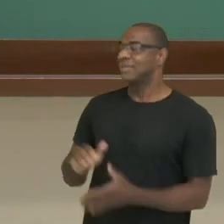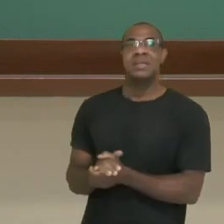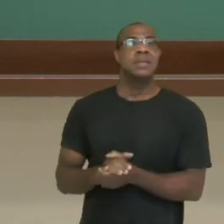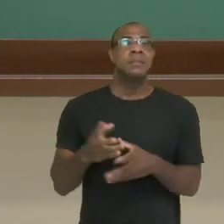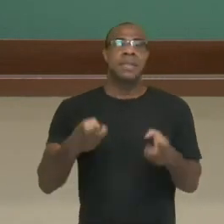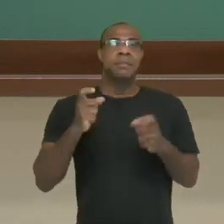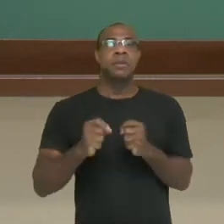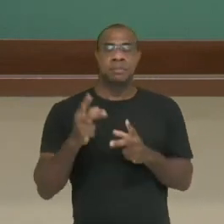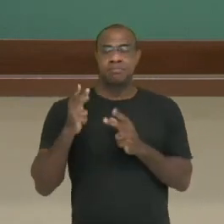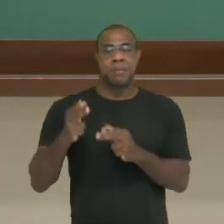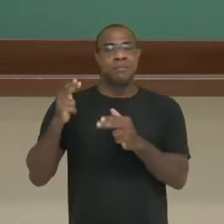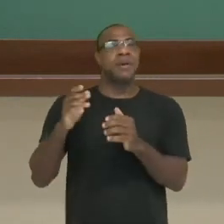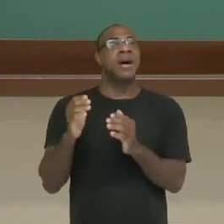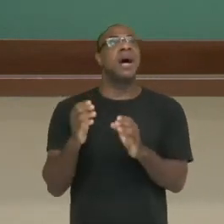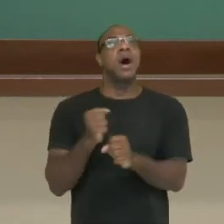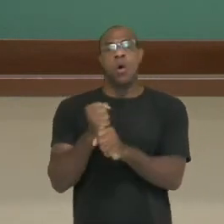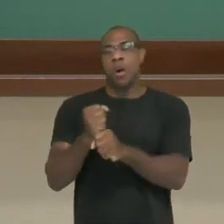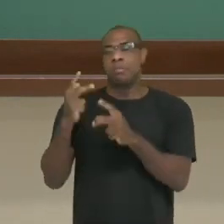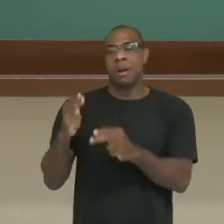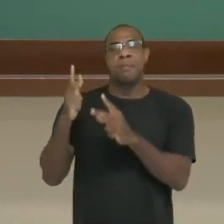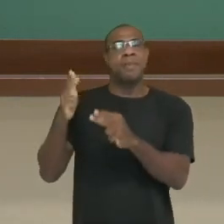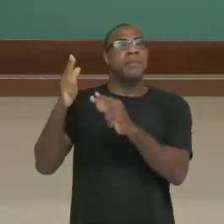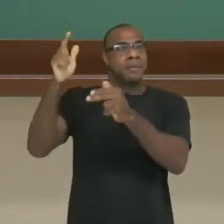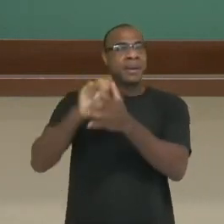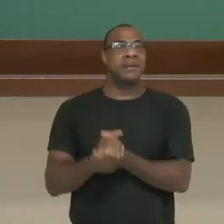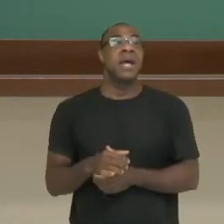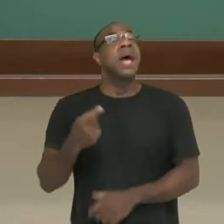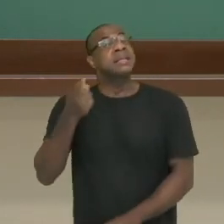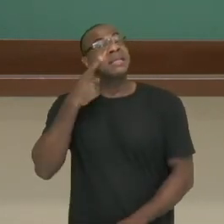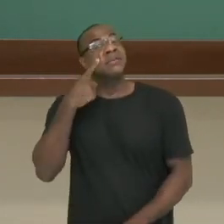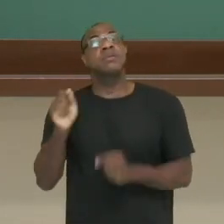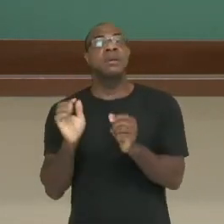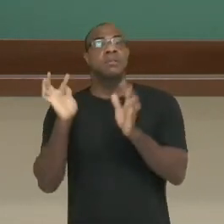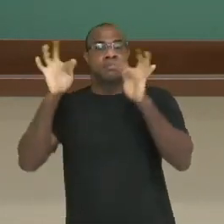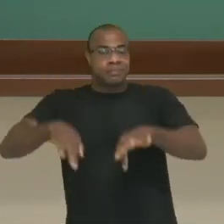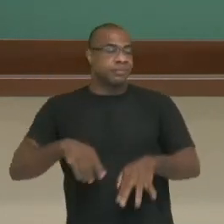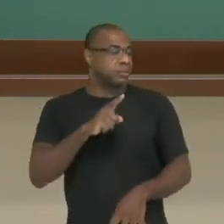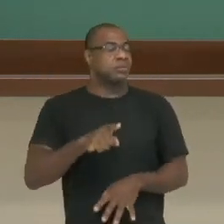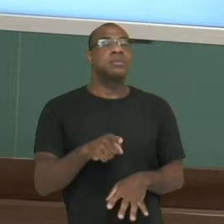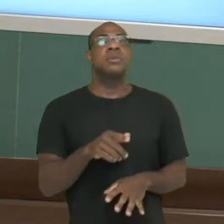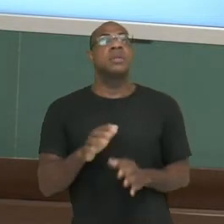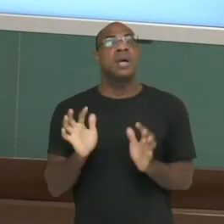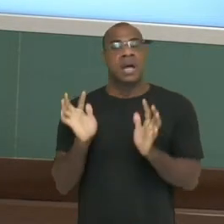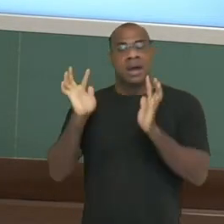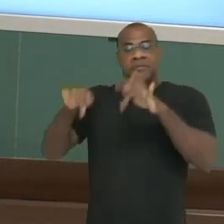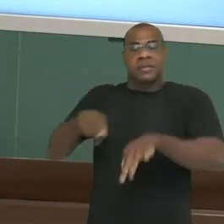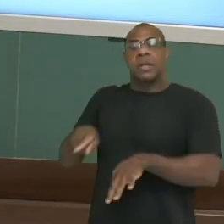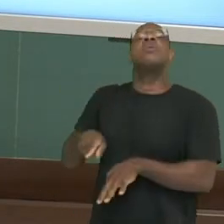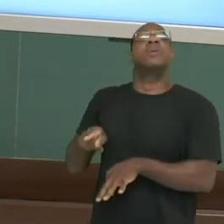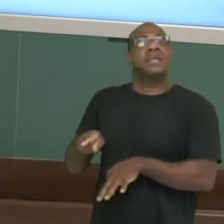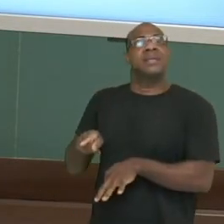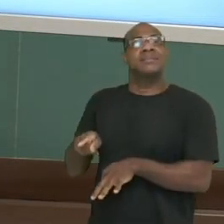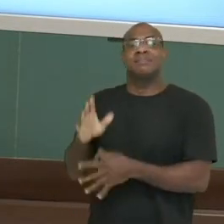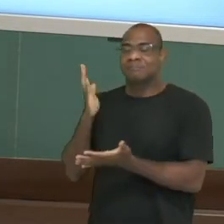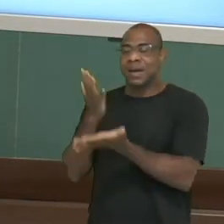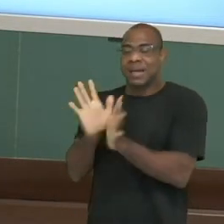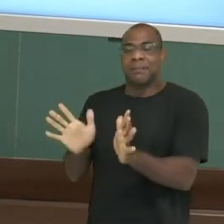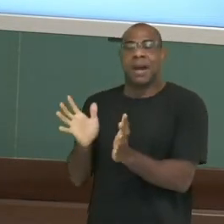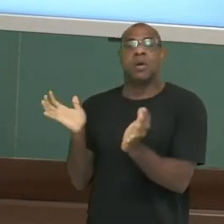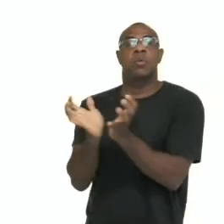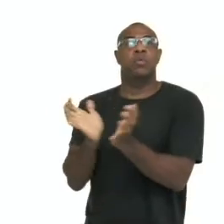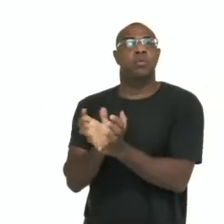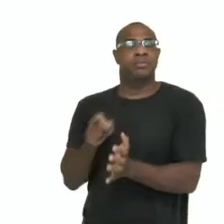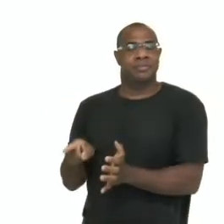regime militar vem como uma resposta, uma tentativa de acabar com a ação desses grupos. Líderes de destaque do período desses